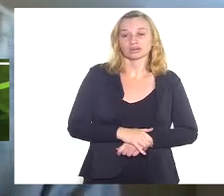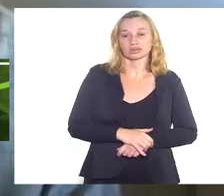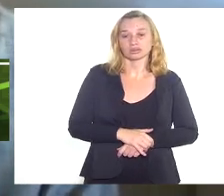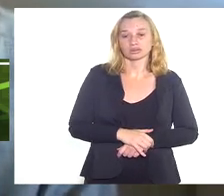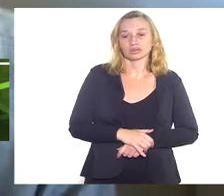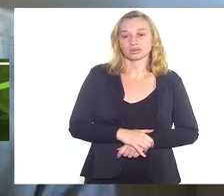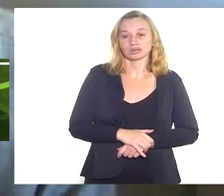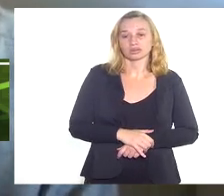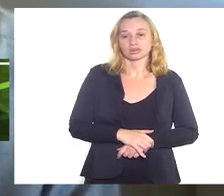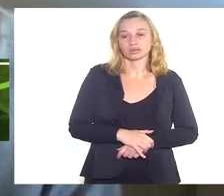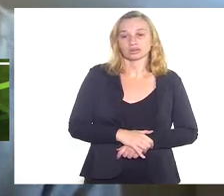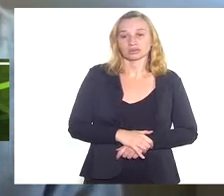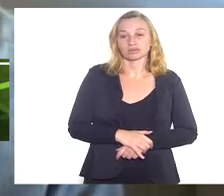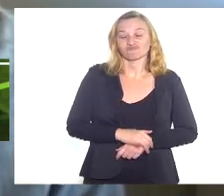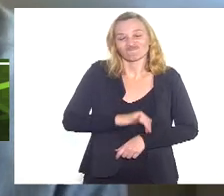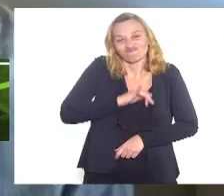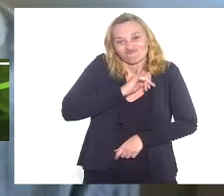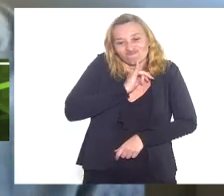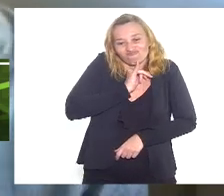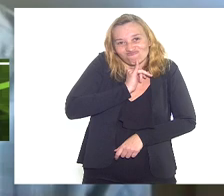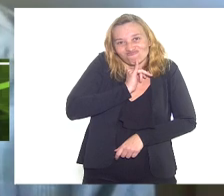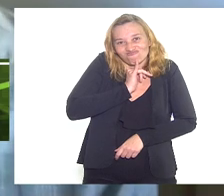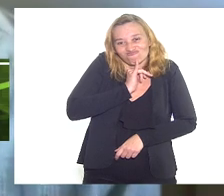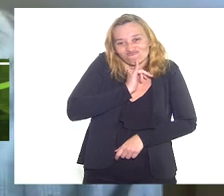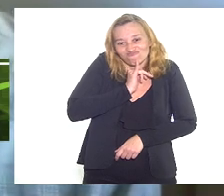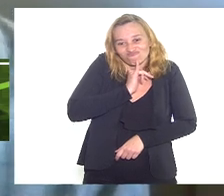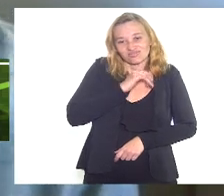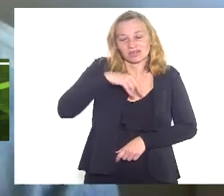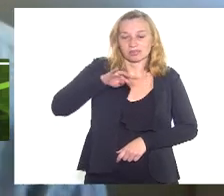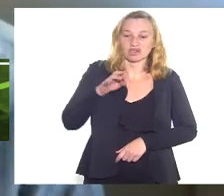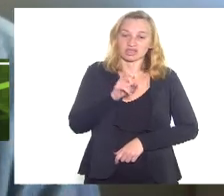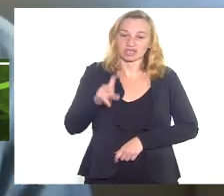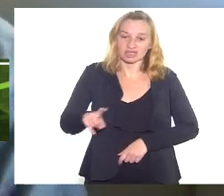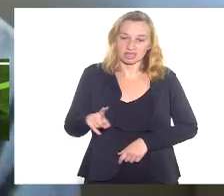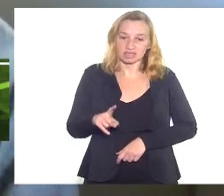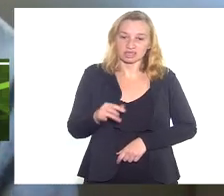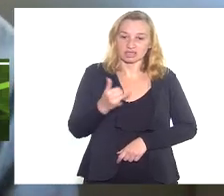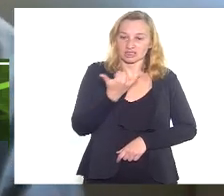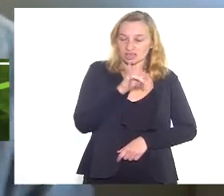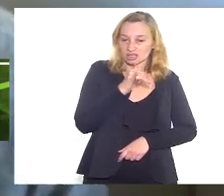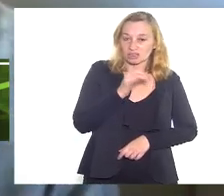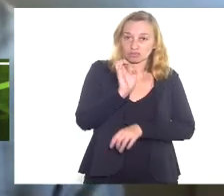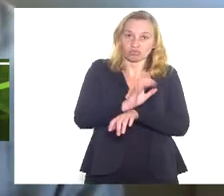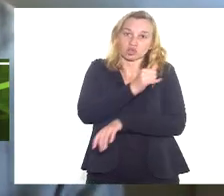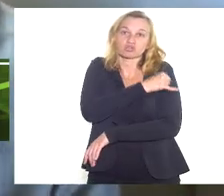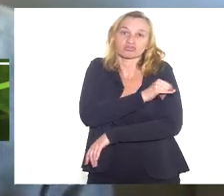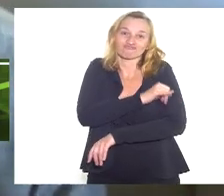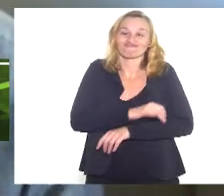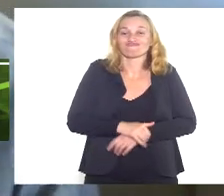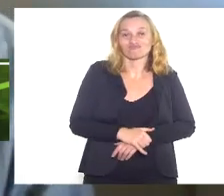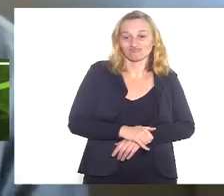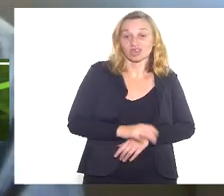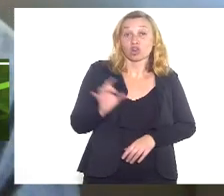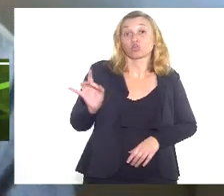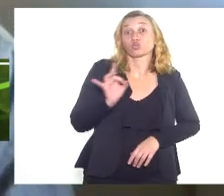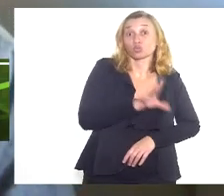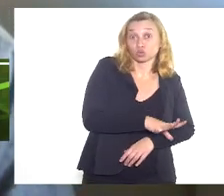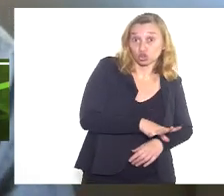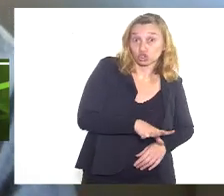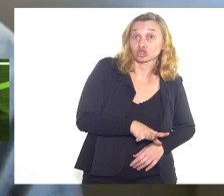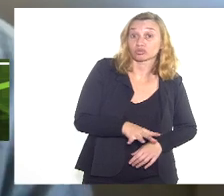a nossa, infelizmente, matriz energética do estado do Rio de Janeiro, ela, a última